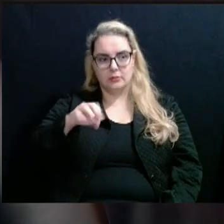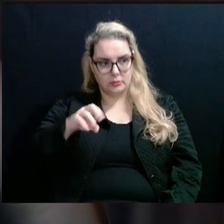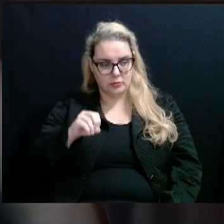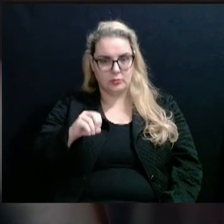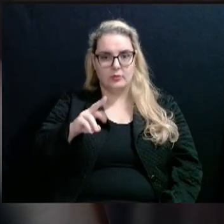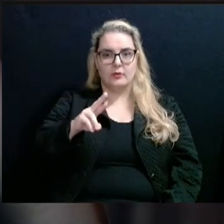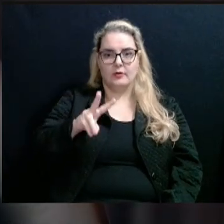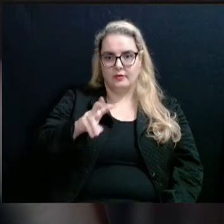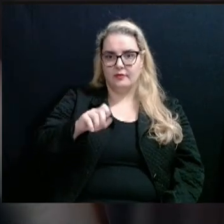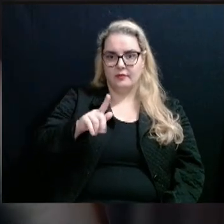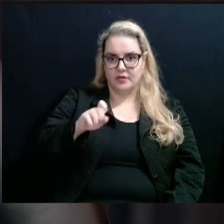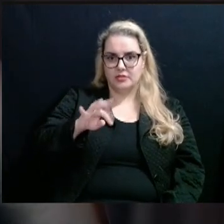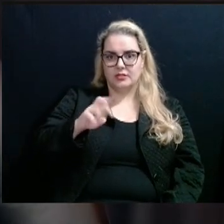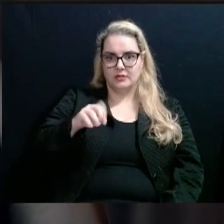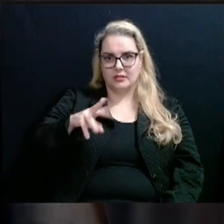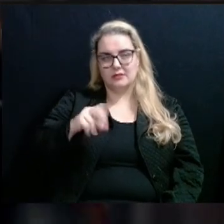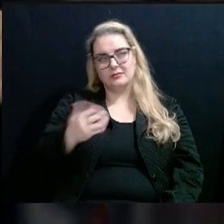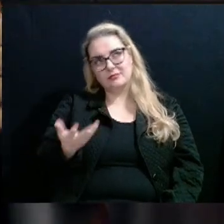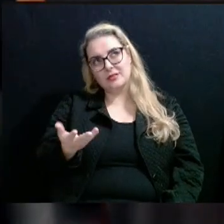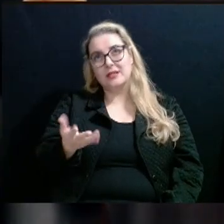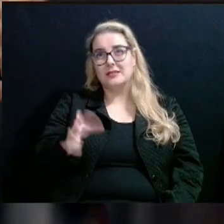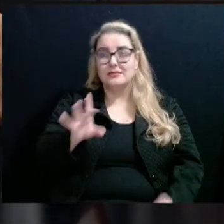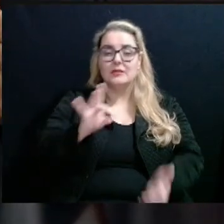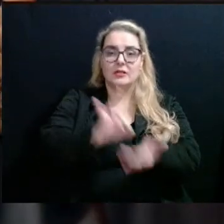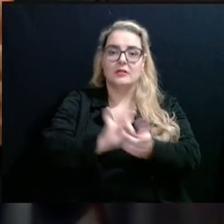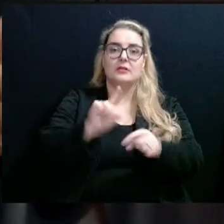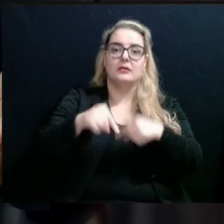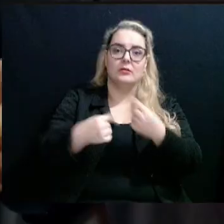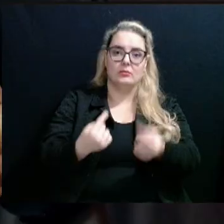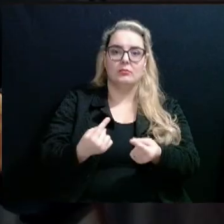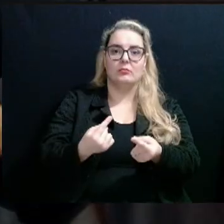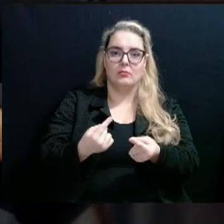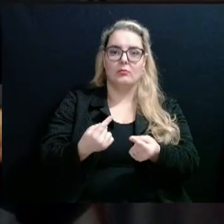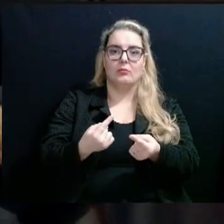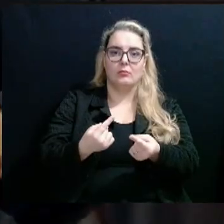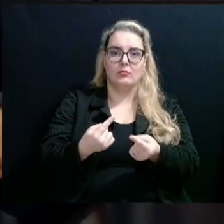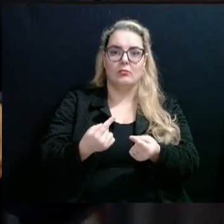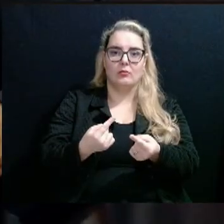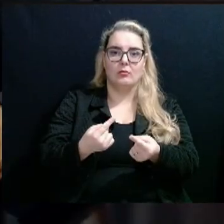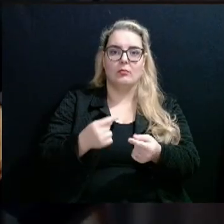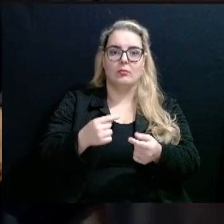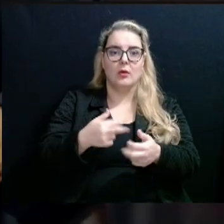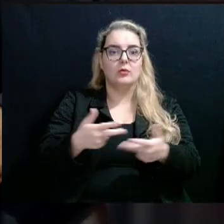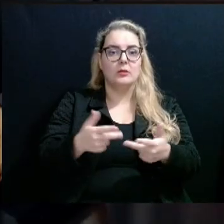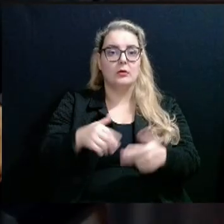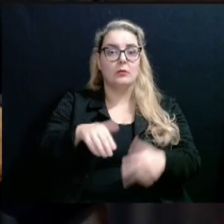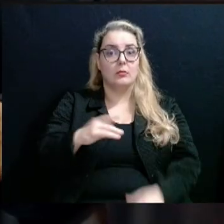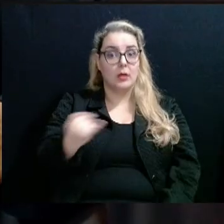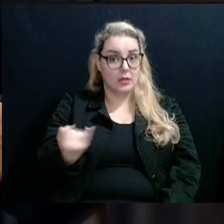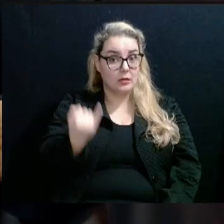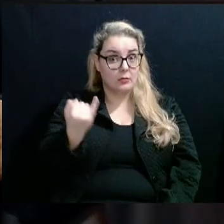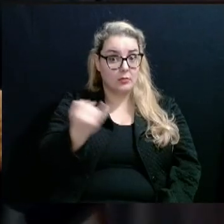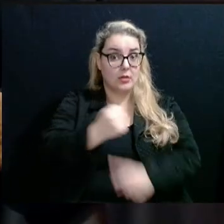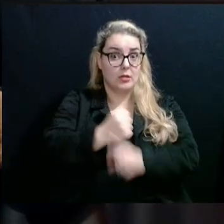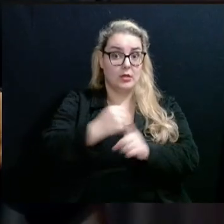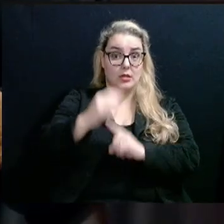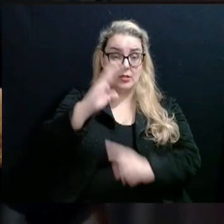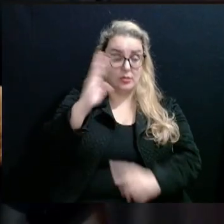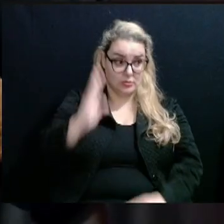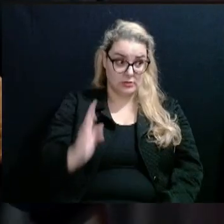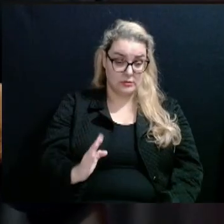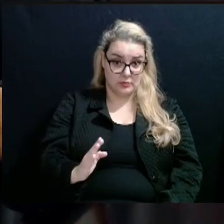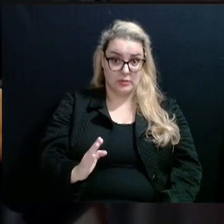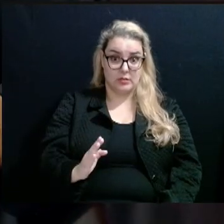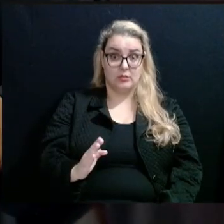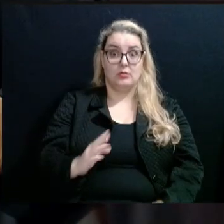na verdade, acho que tem um outro ponto até mais interessante, que a sociedade brasileira, vegetariana